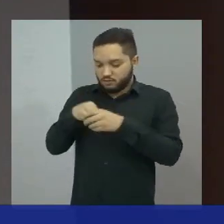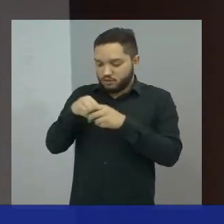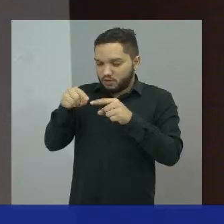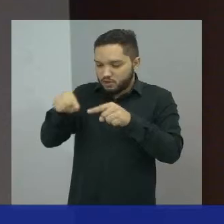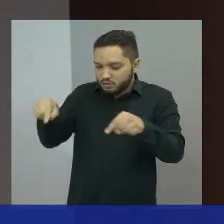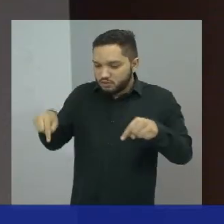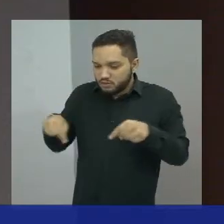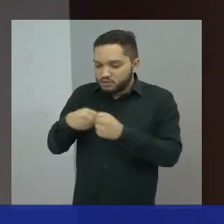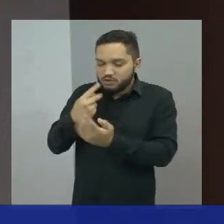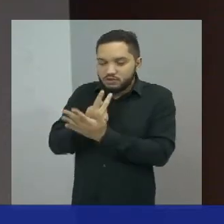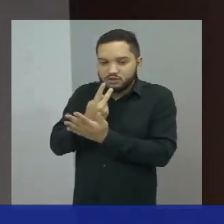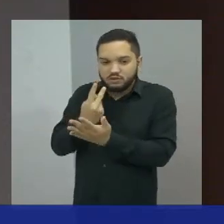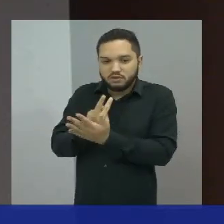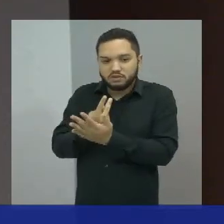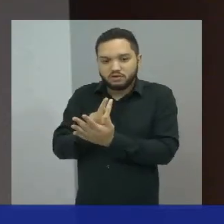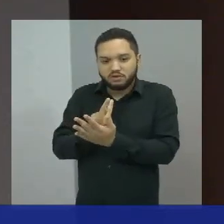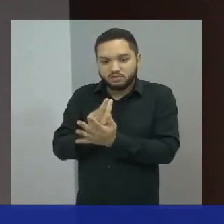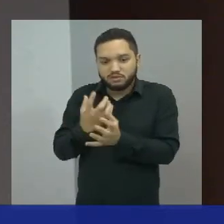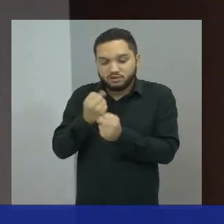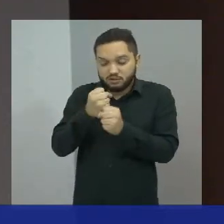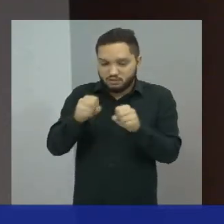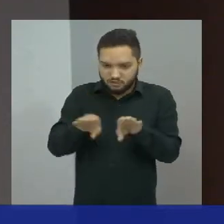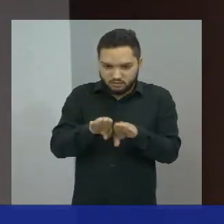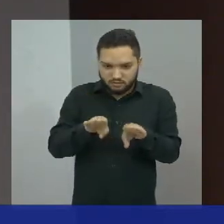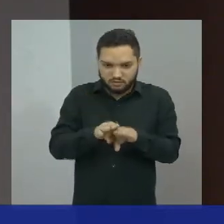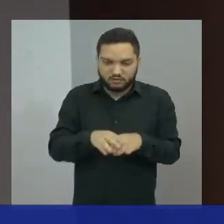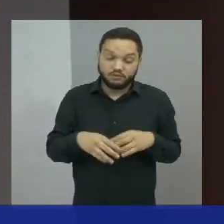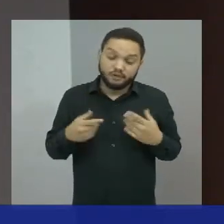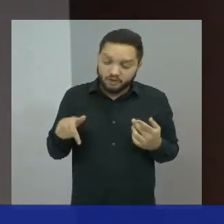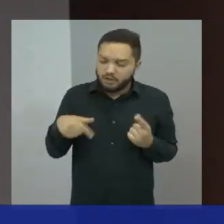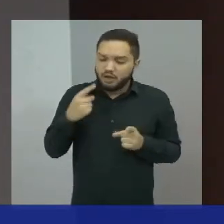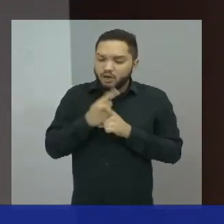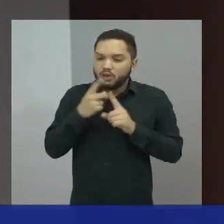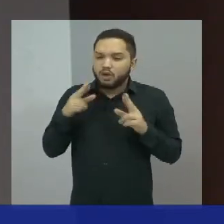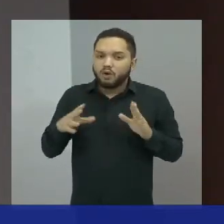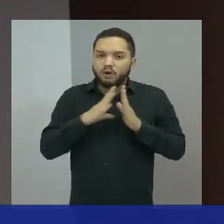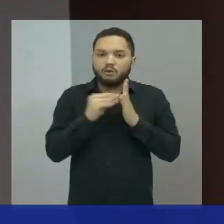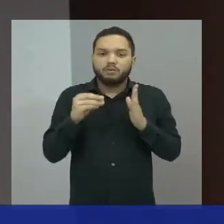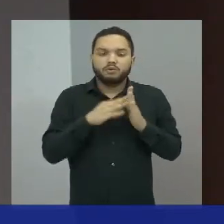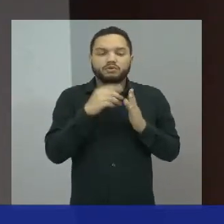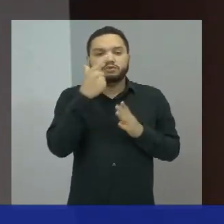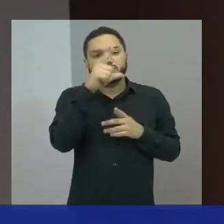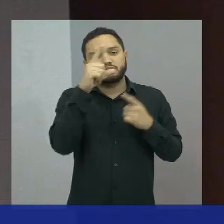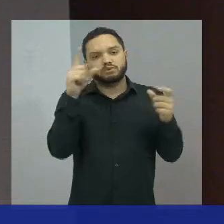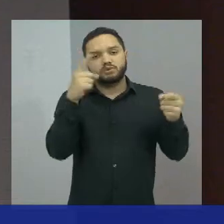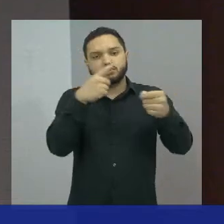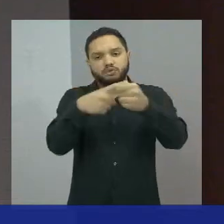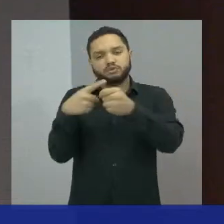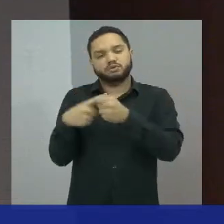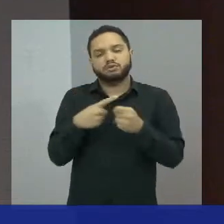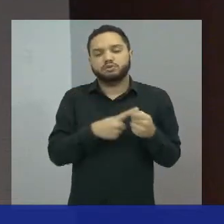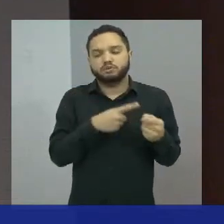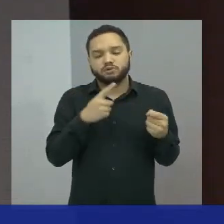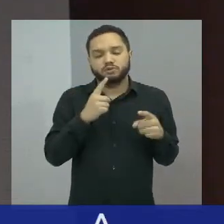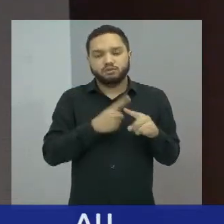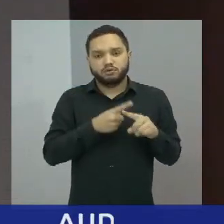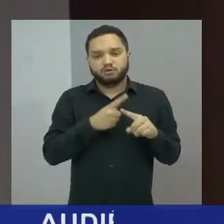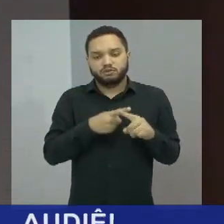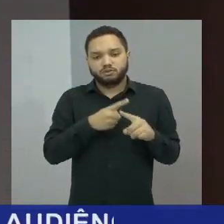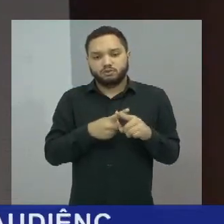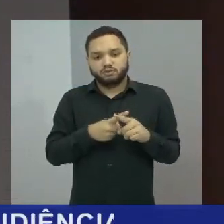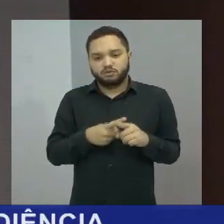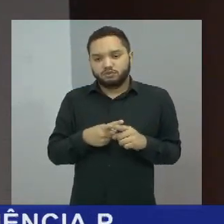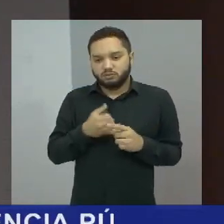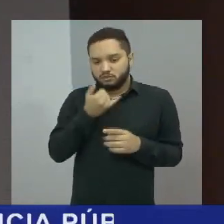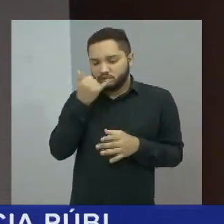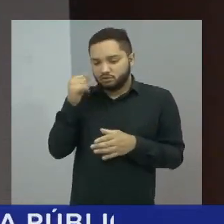é uma característica de outras cidades, estipular o valor da multa em função do metro